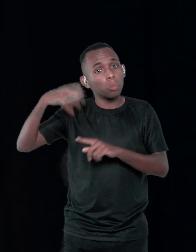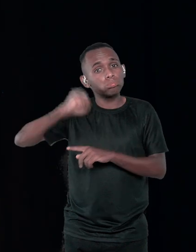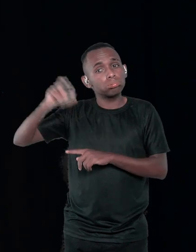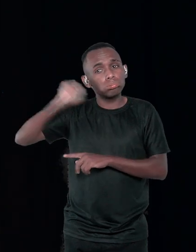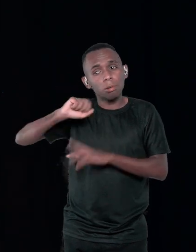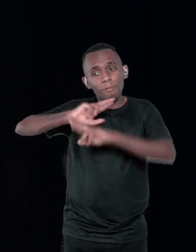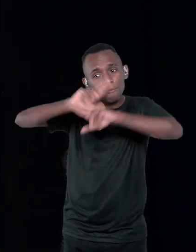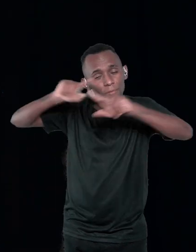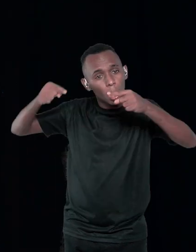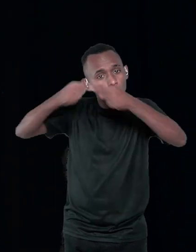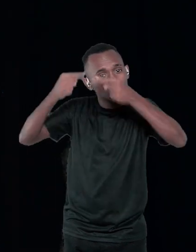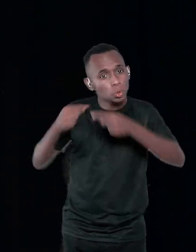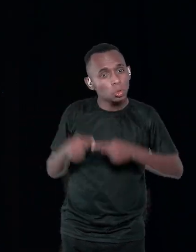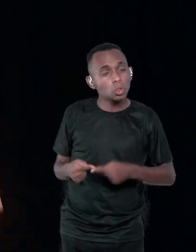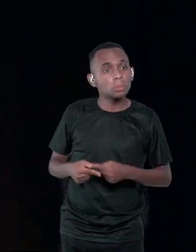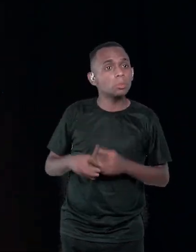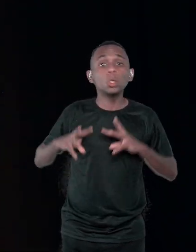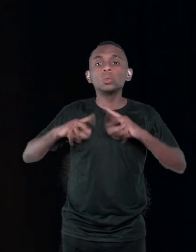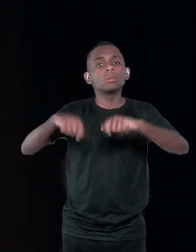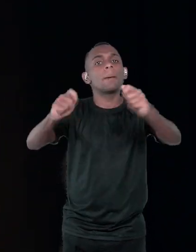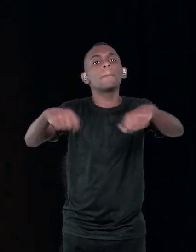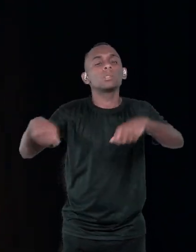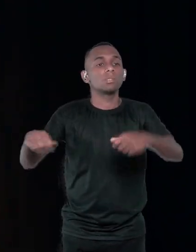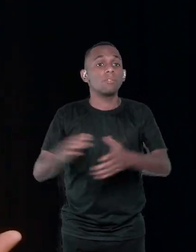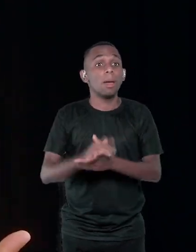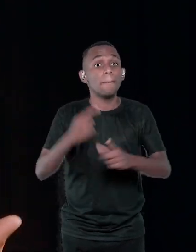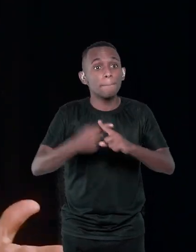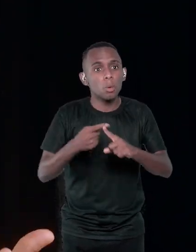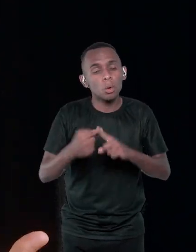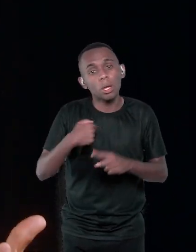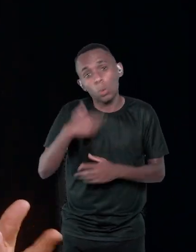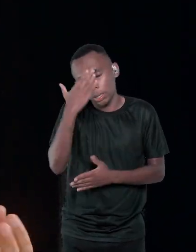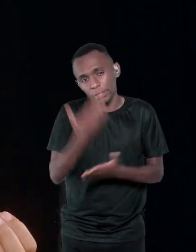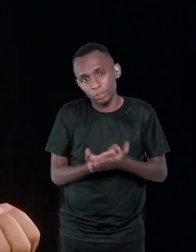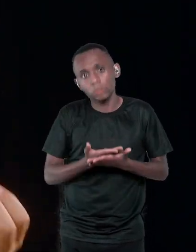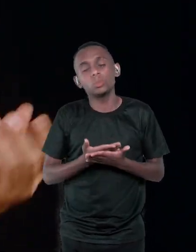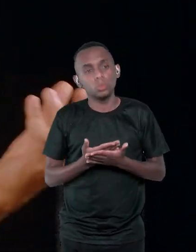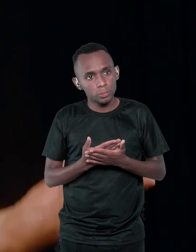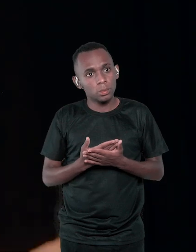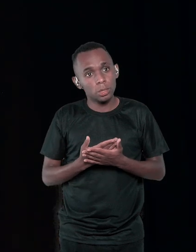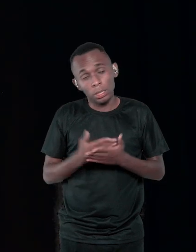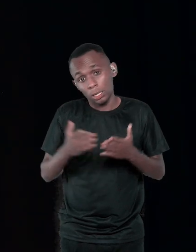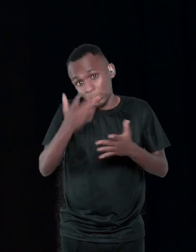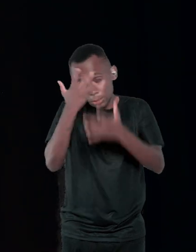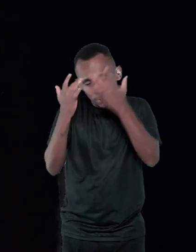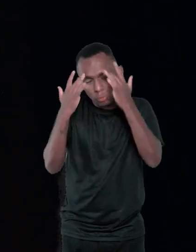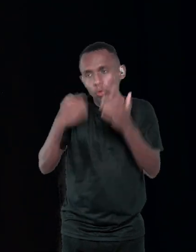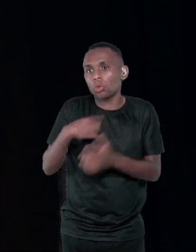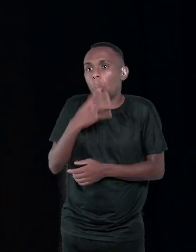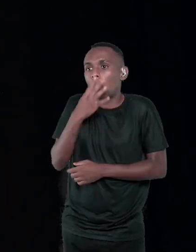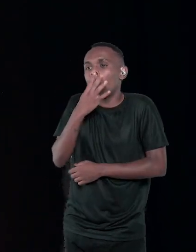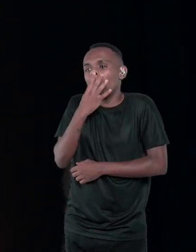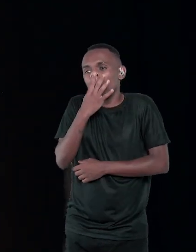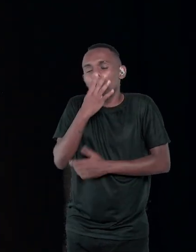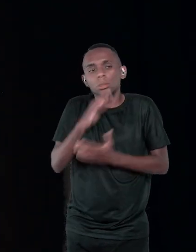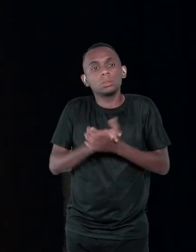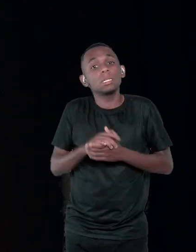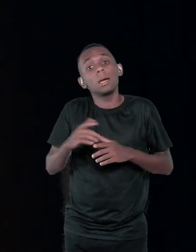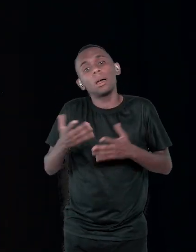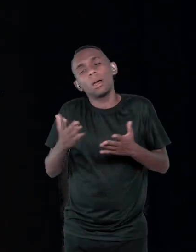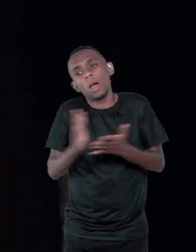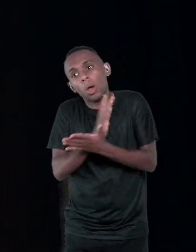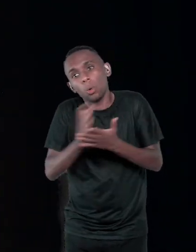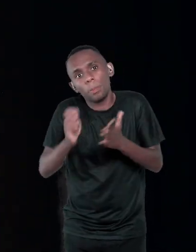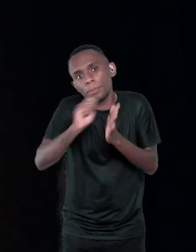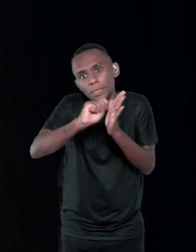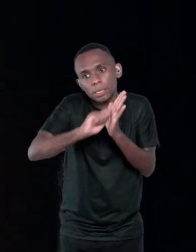sequência Florence and the Machine. Tudo é possível, porque eu acho, e as pessoas que eu admiro, vocês têm escritores que eu adoro que estão